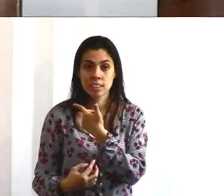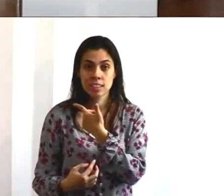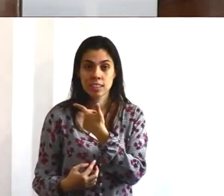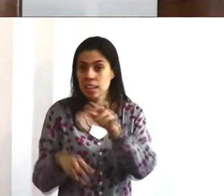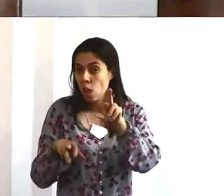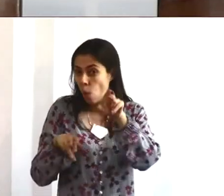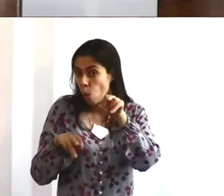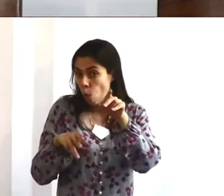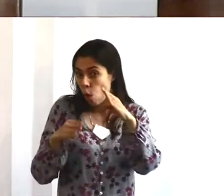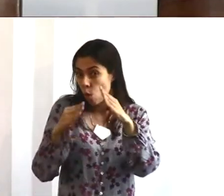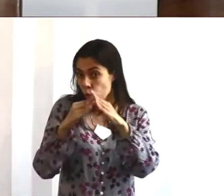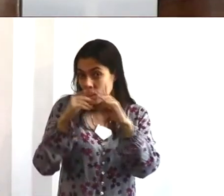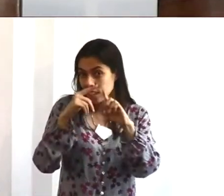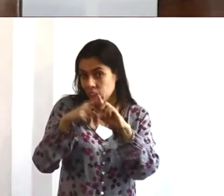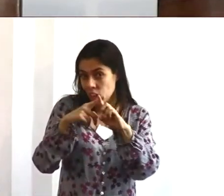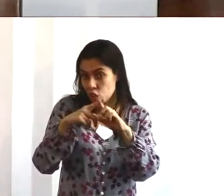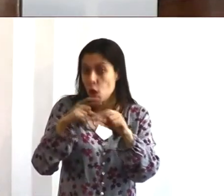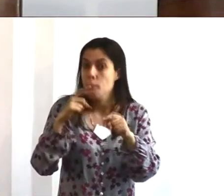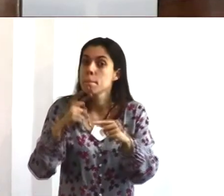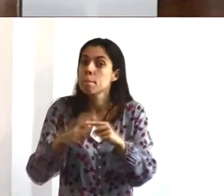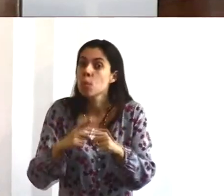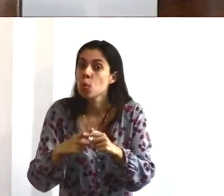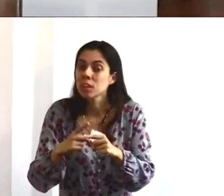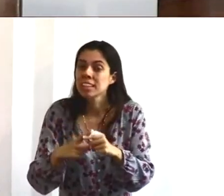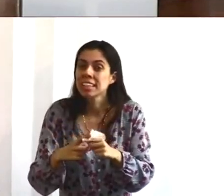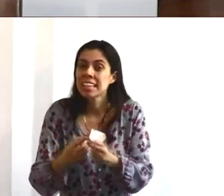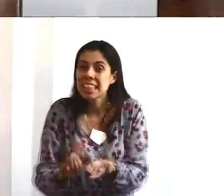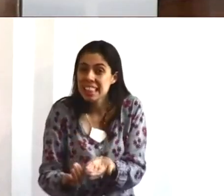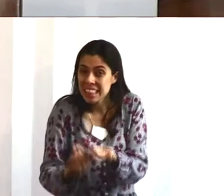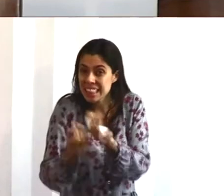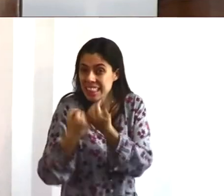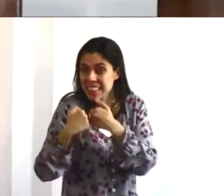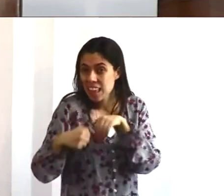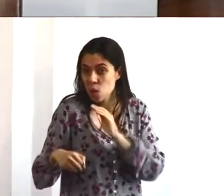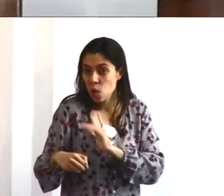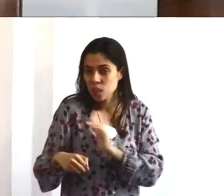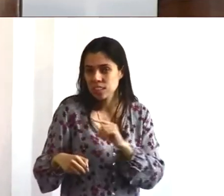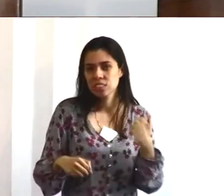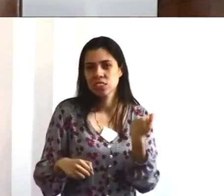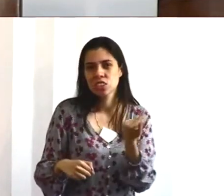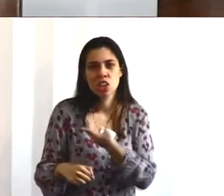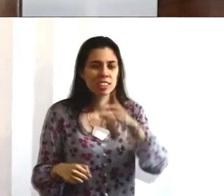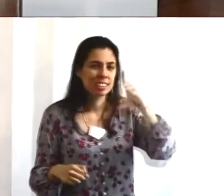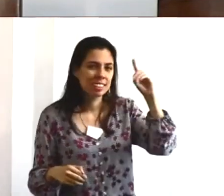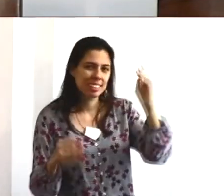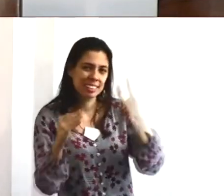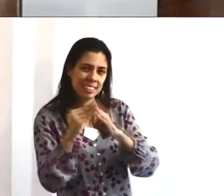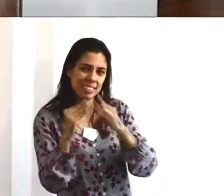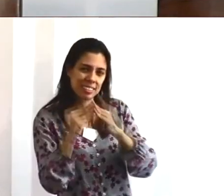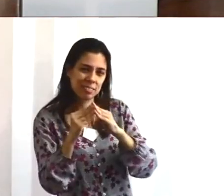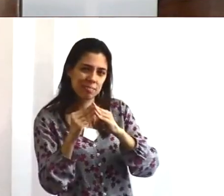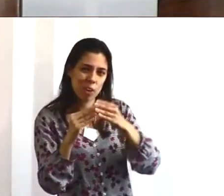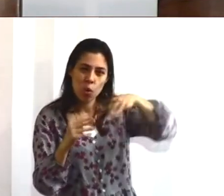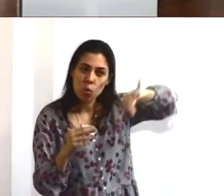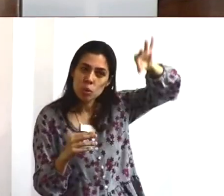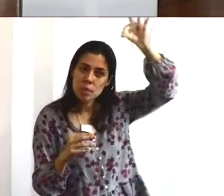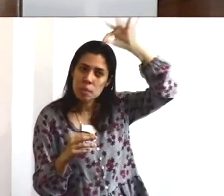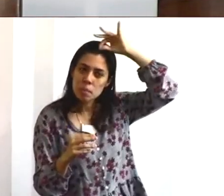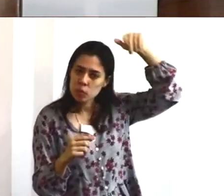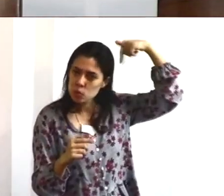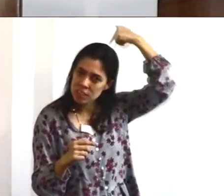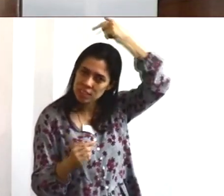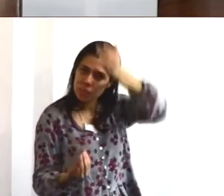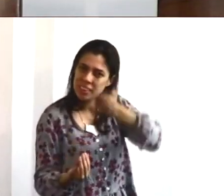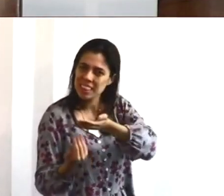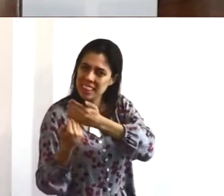vai dizer que nós somos edificados casa espiritual para a habitação de Deus no Espírito. Ou seja, o